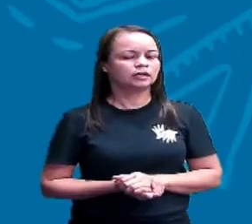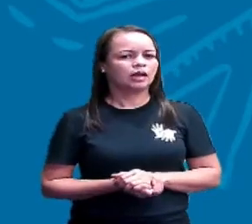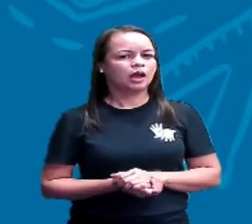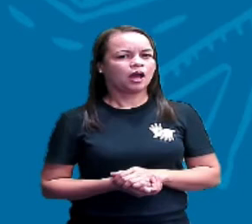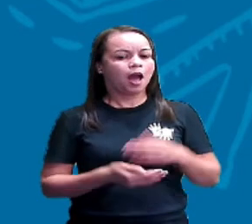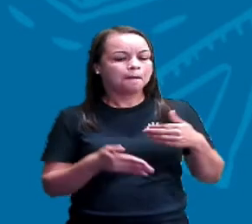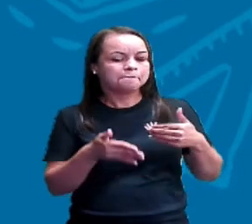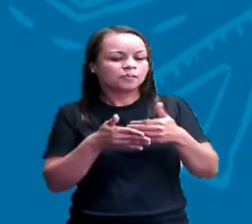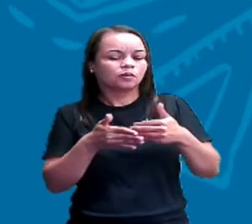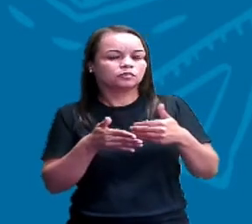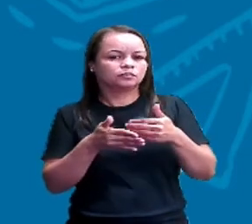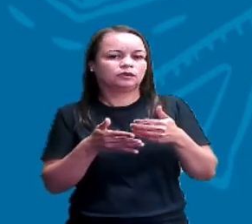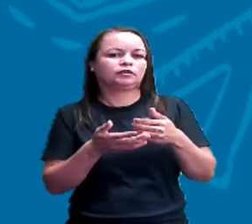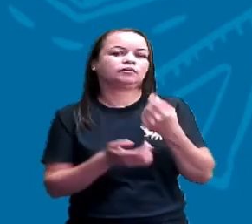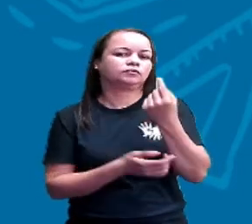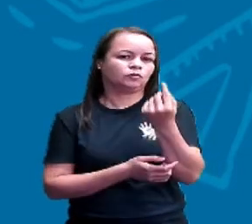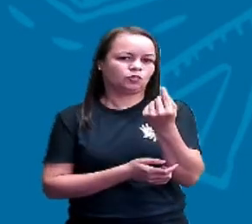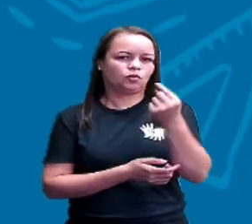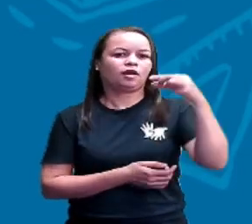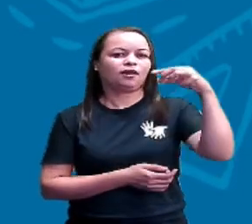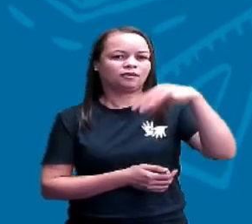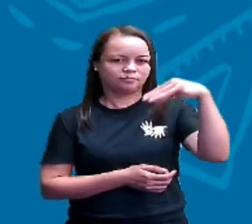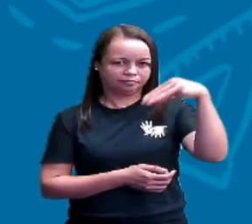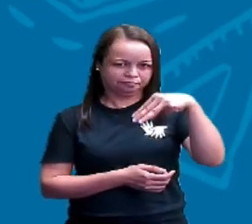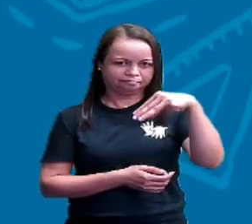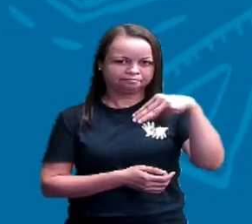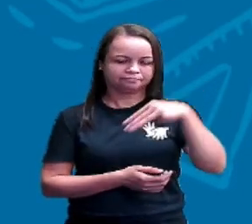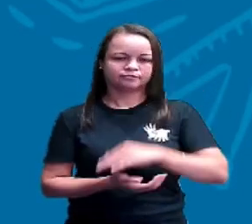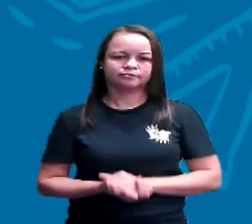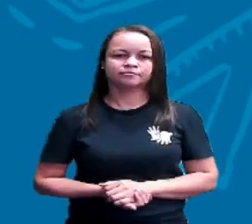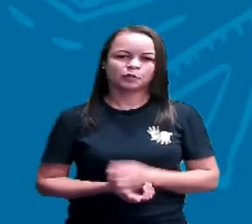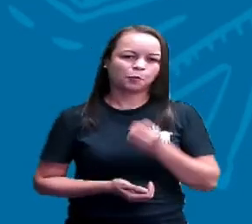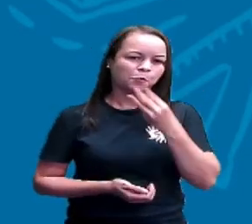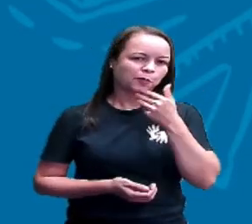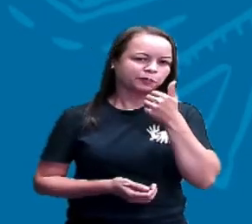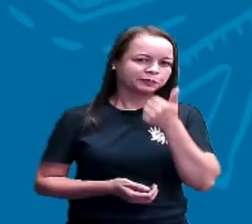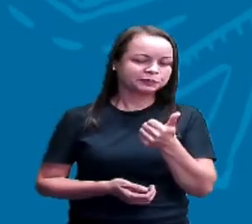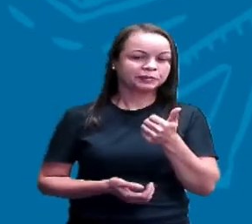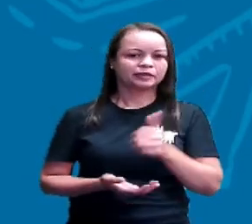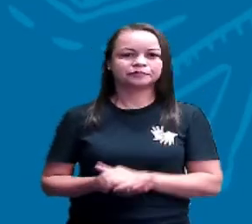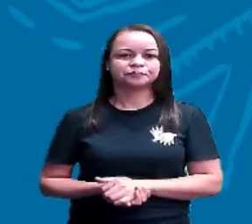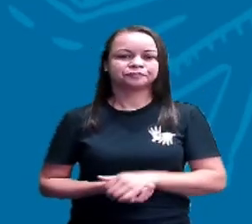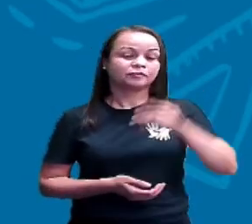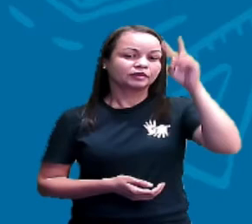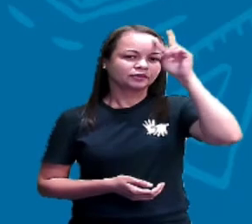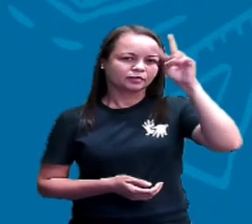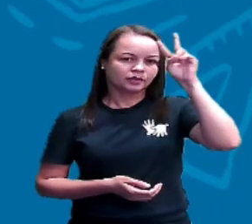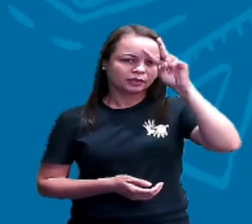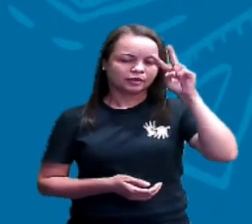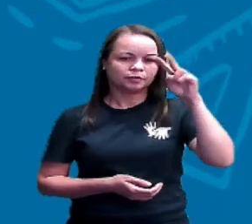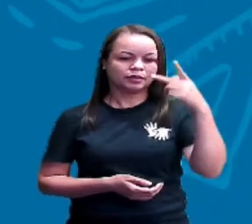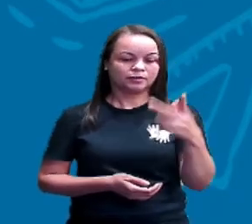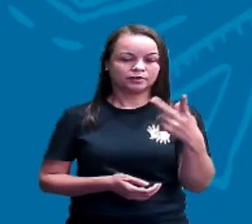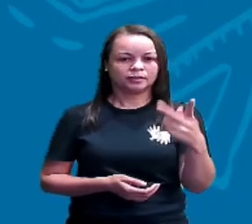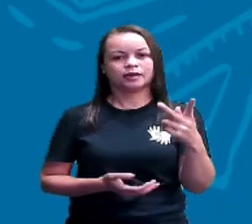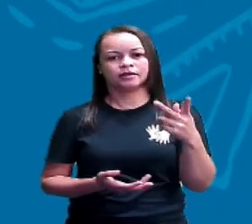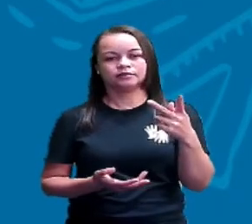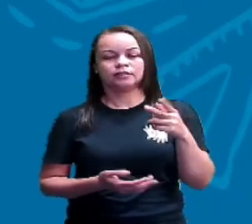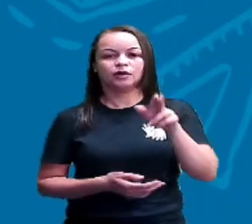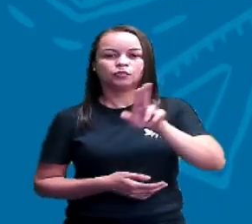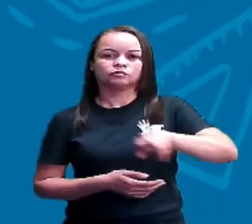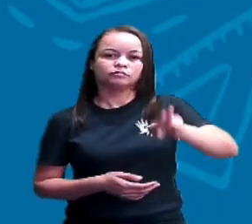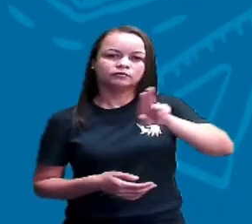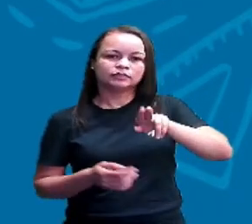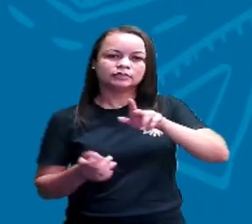Aproximadamente 1 metro. Muito bem. E lembrando que essa unidade de medida,